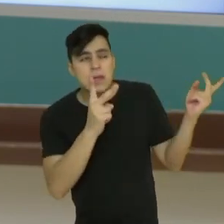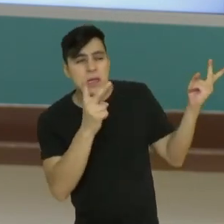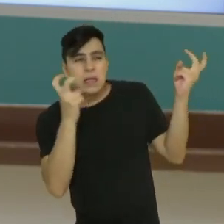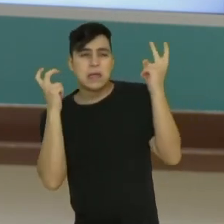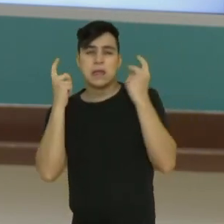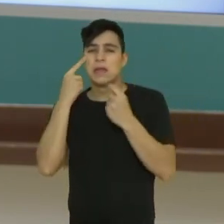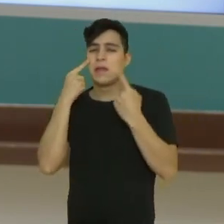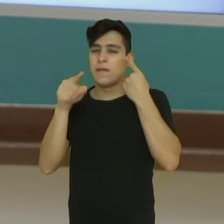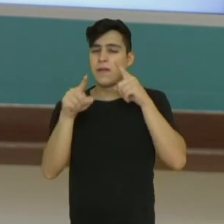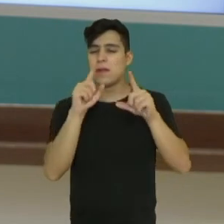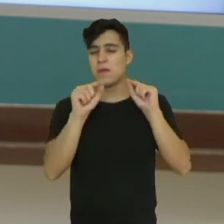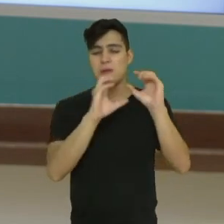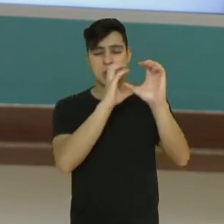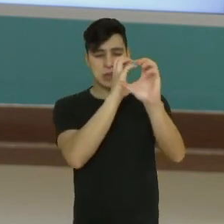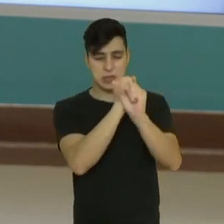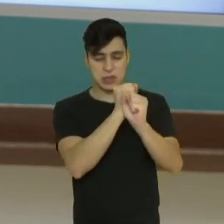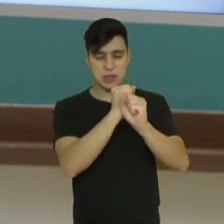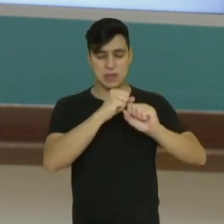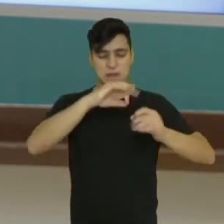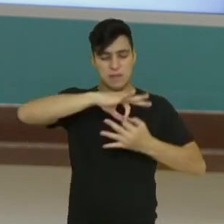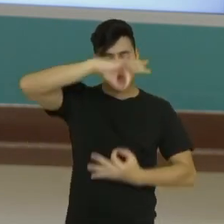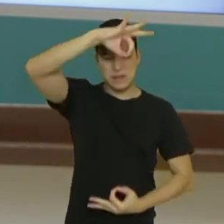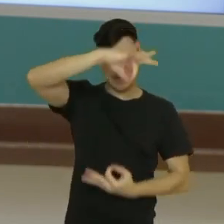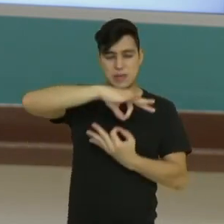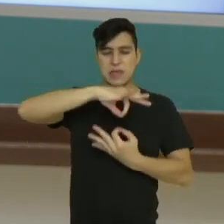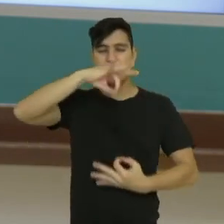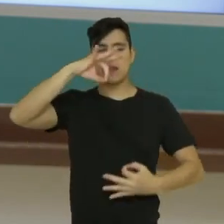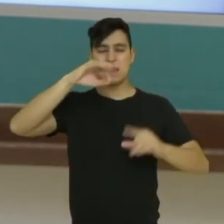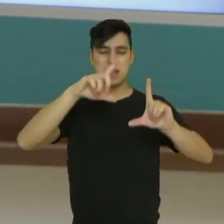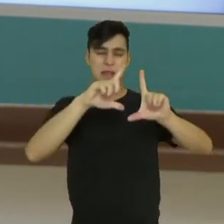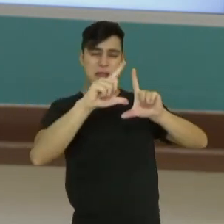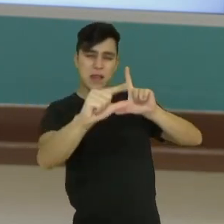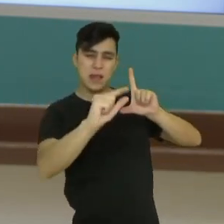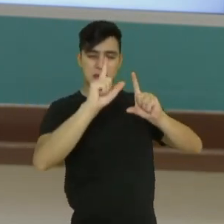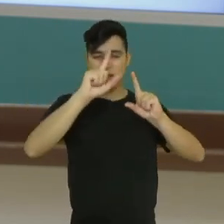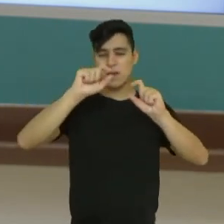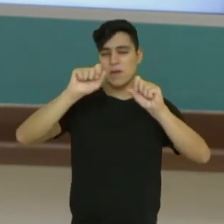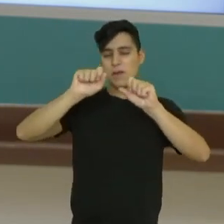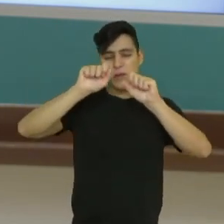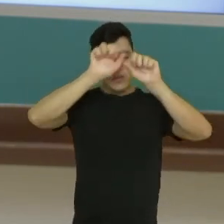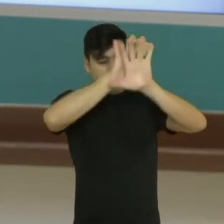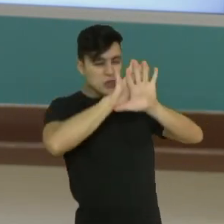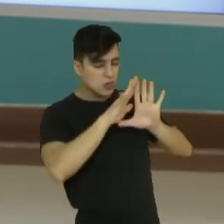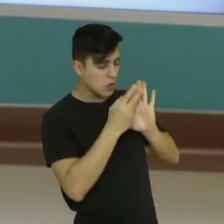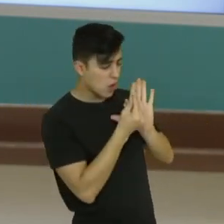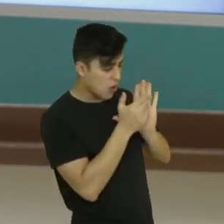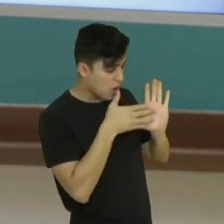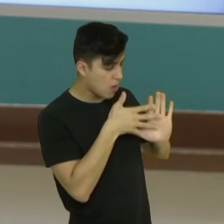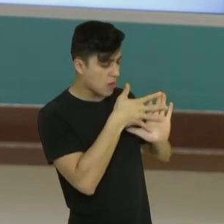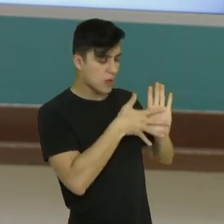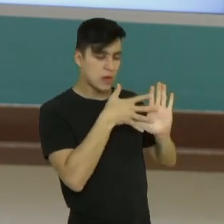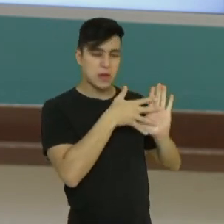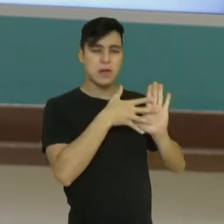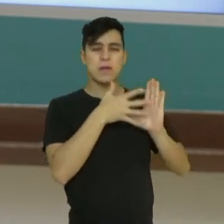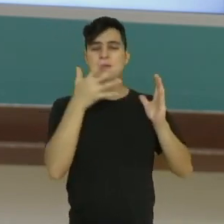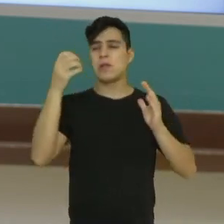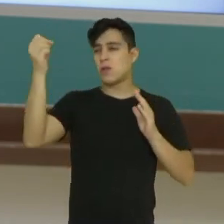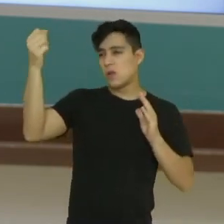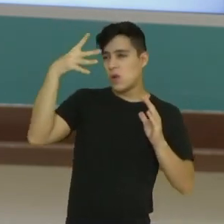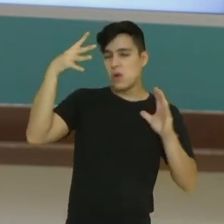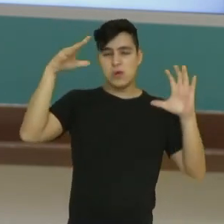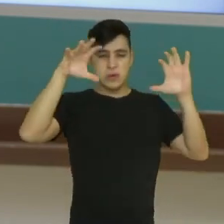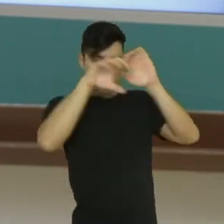técnica de proporção, com técnica de luz e sombra, com técnica de movimento, vai ter esfumato, inversão de Leonardo da Vinci,